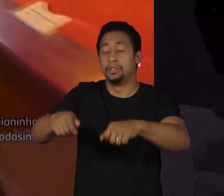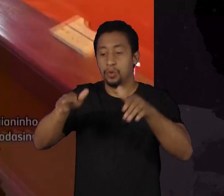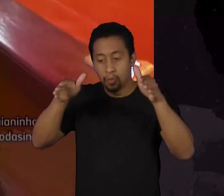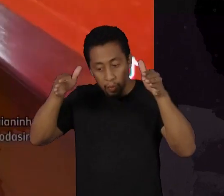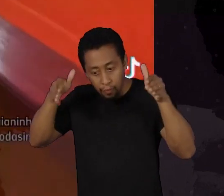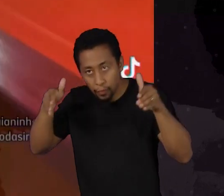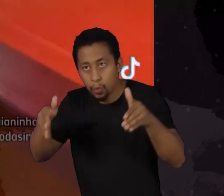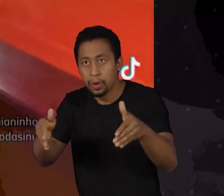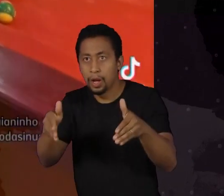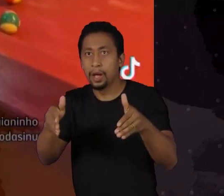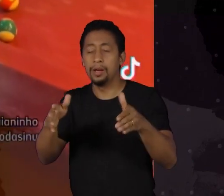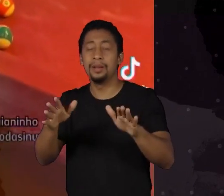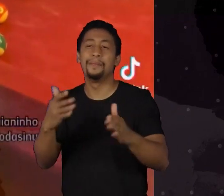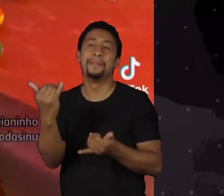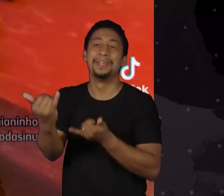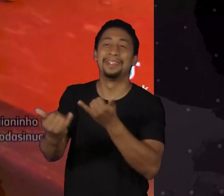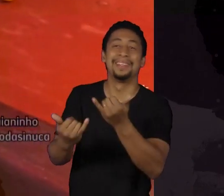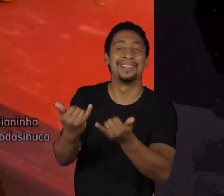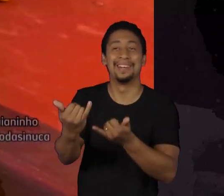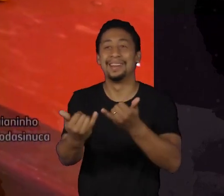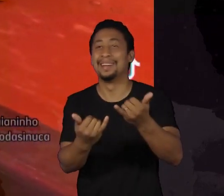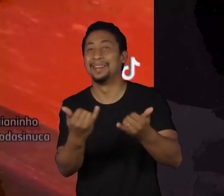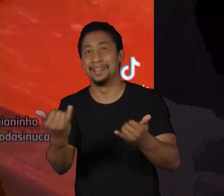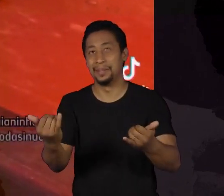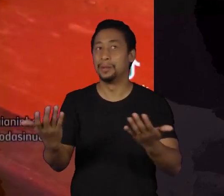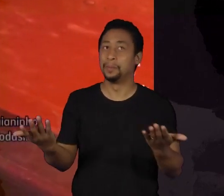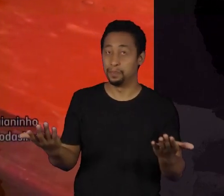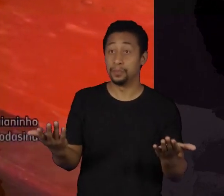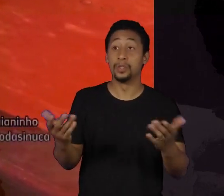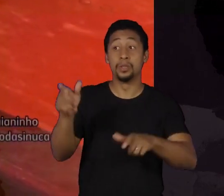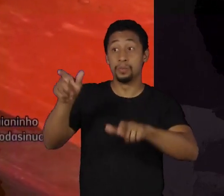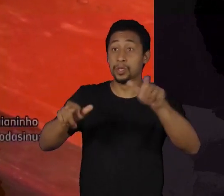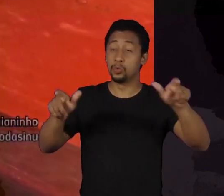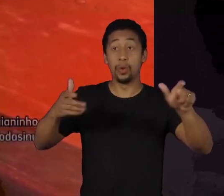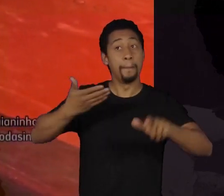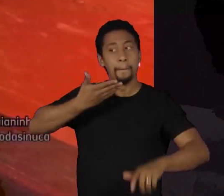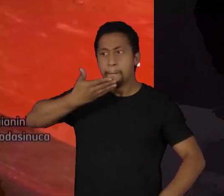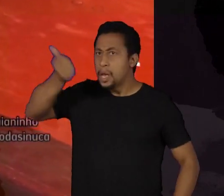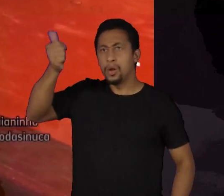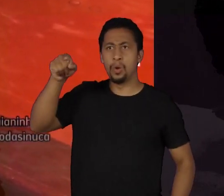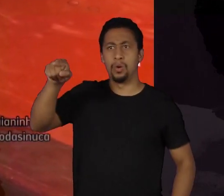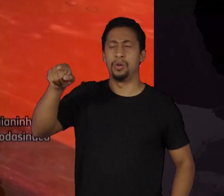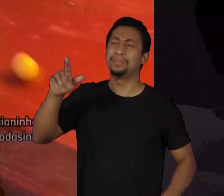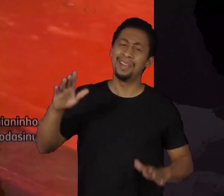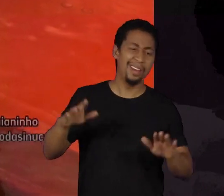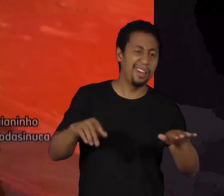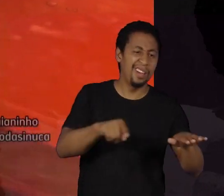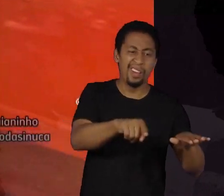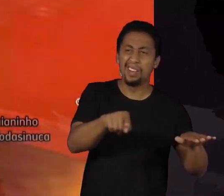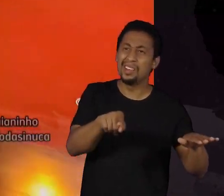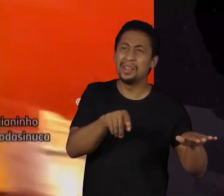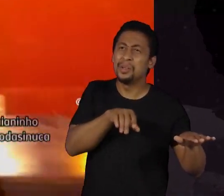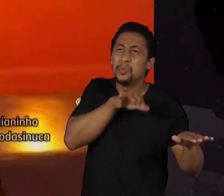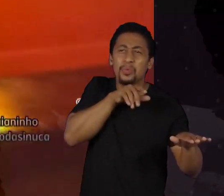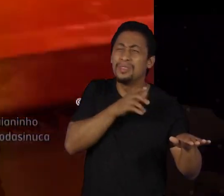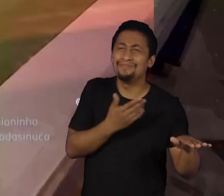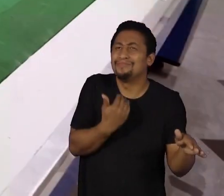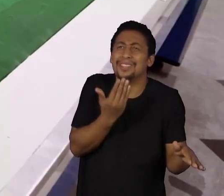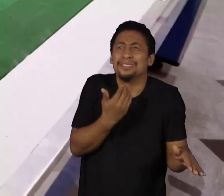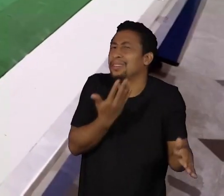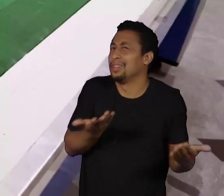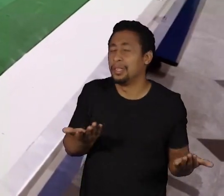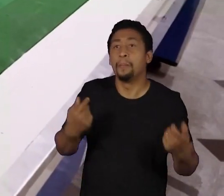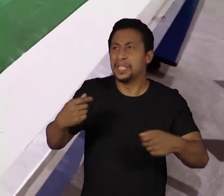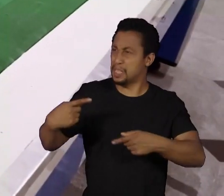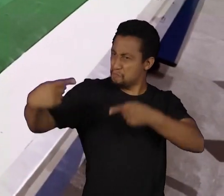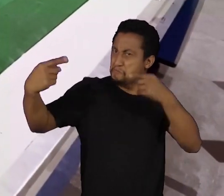bem assim, brincar sempre com os jogadores melhor do que ele, porque nós só desenvolve, meu rei, com os